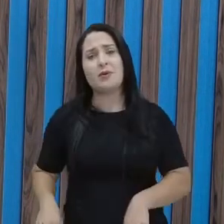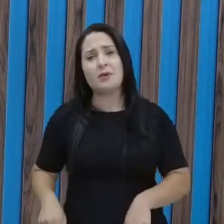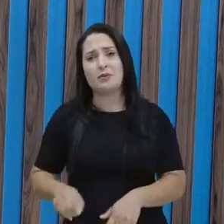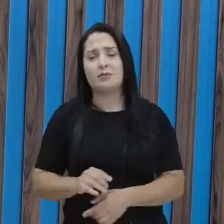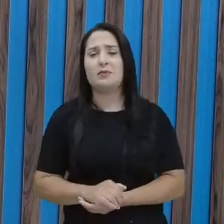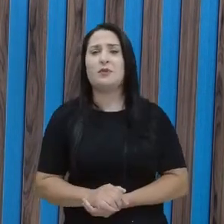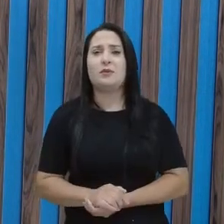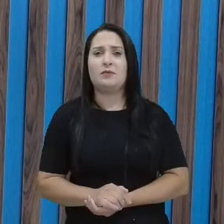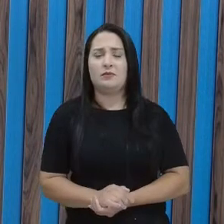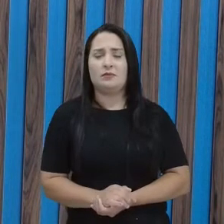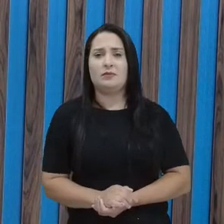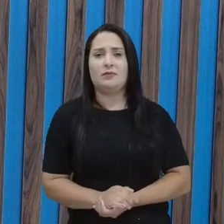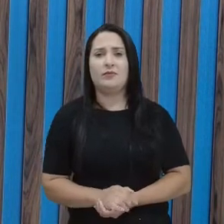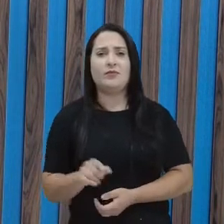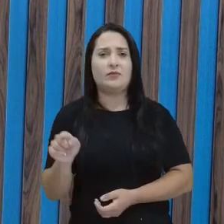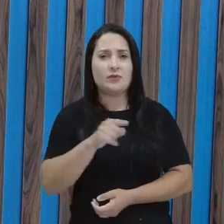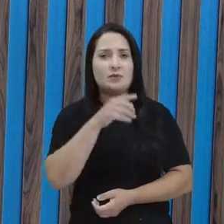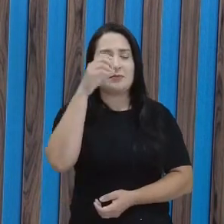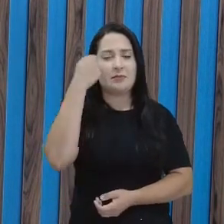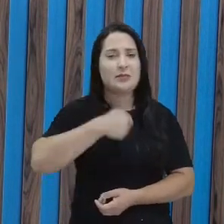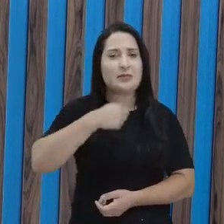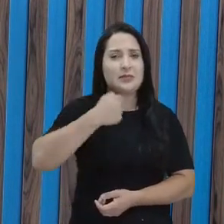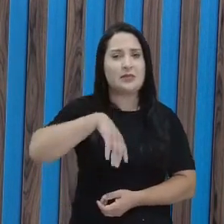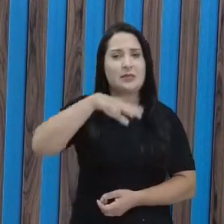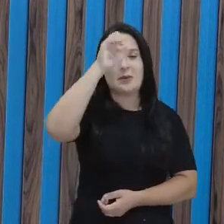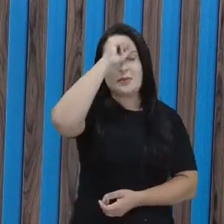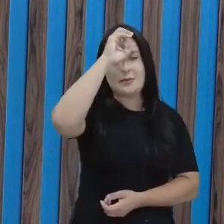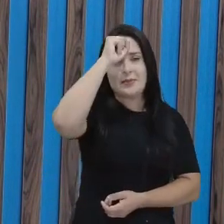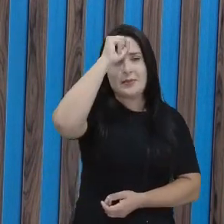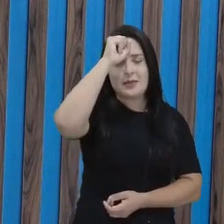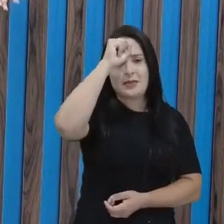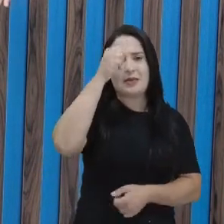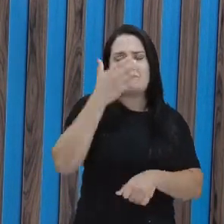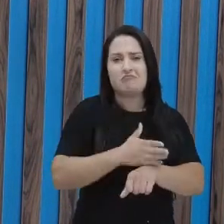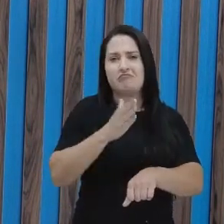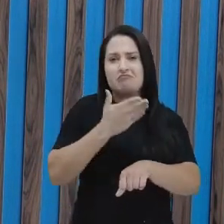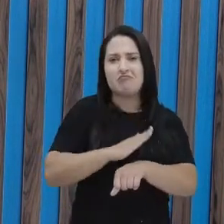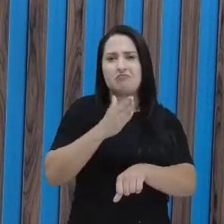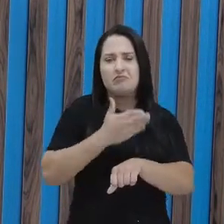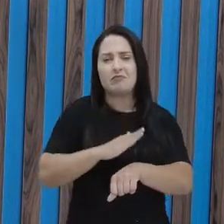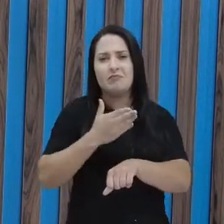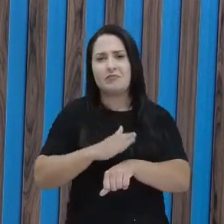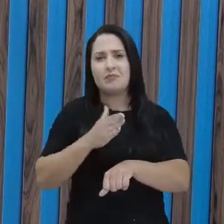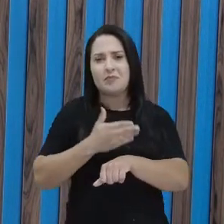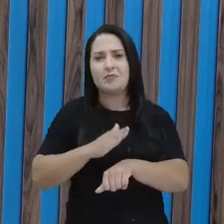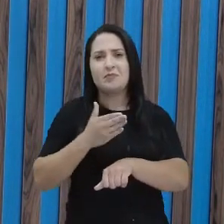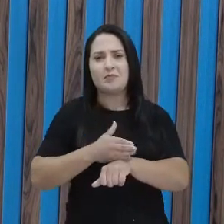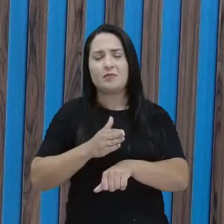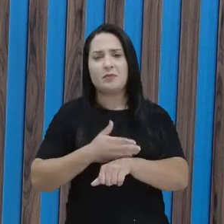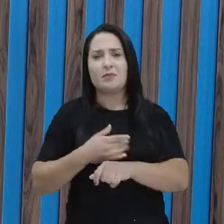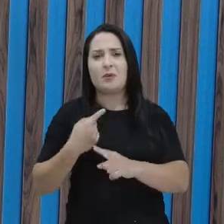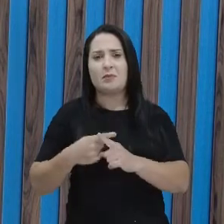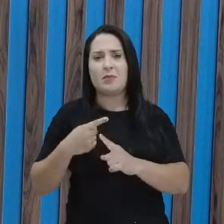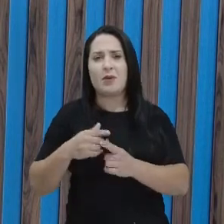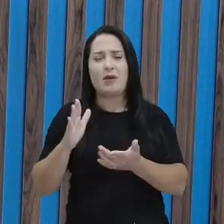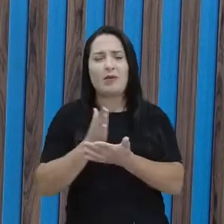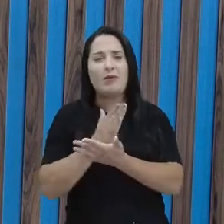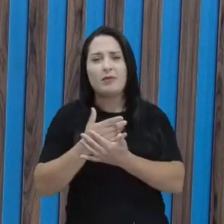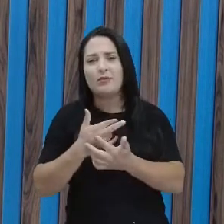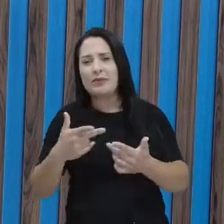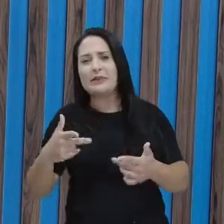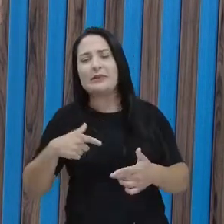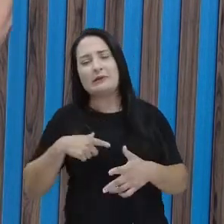gente, vocês precisam realmente decorar, assim, exercitar, aprender, porque alguns desvios eles realmente são bem complicados,